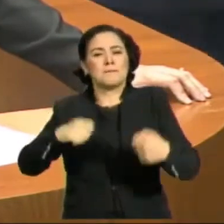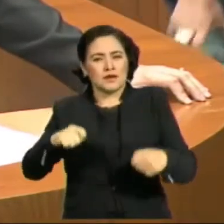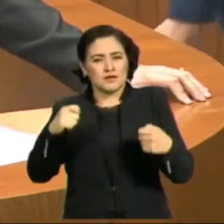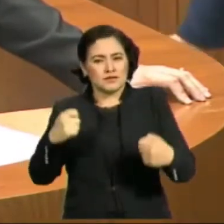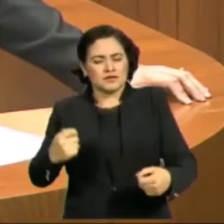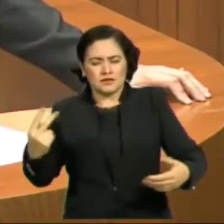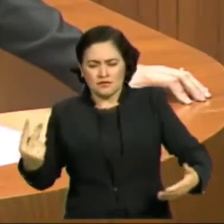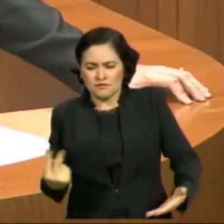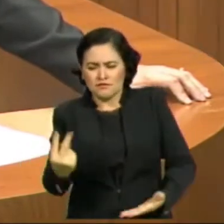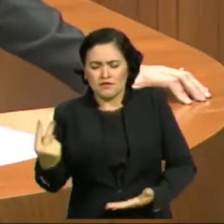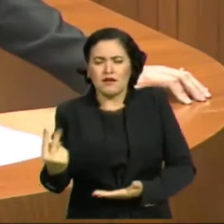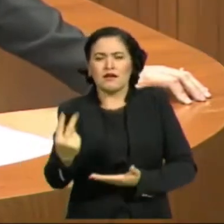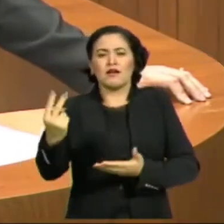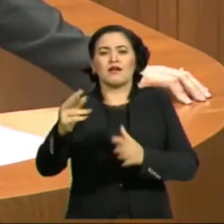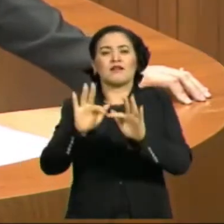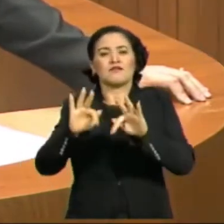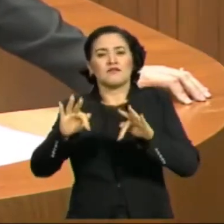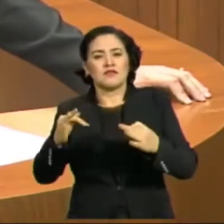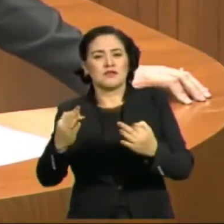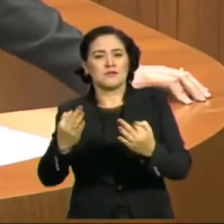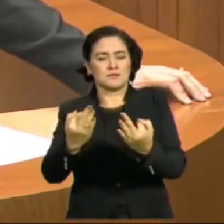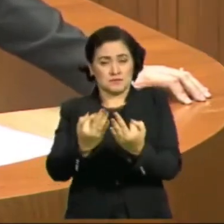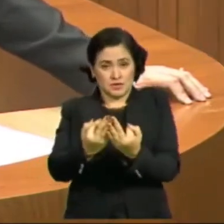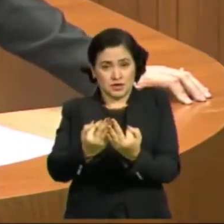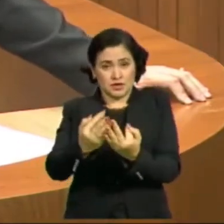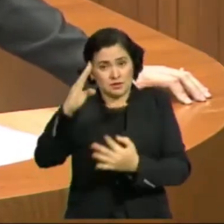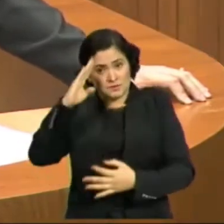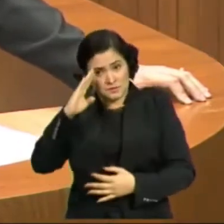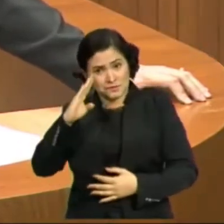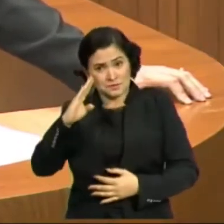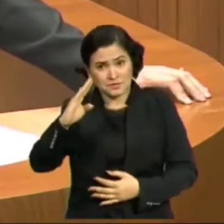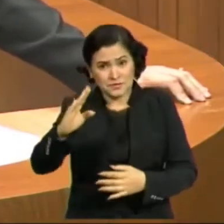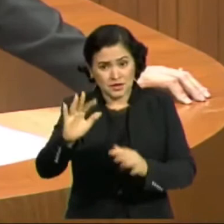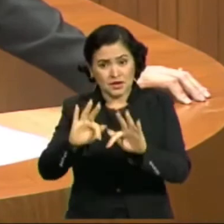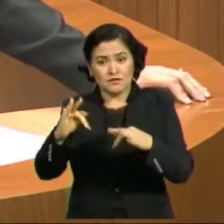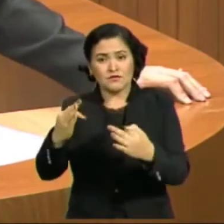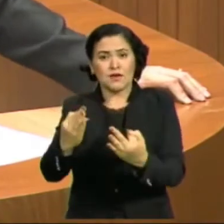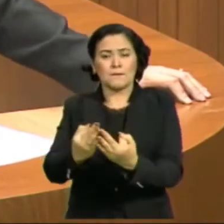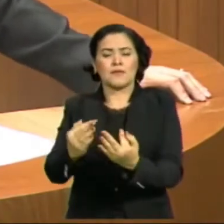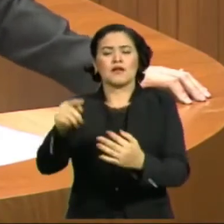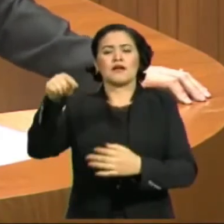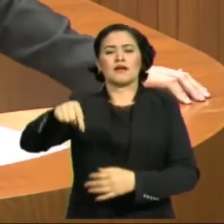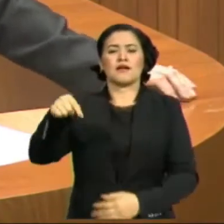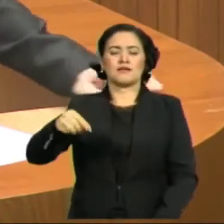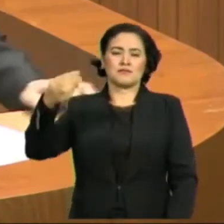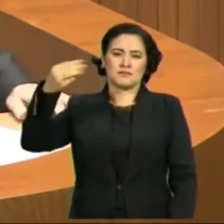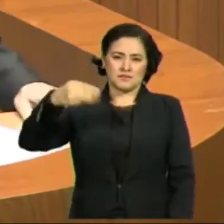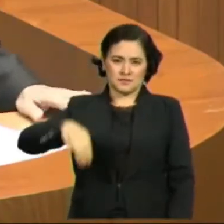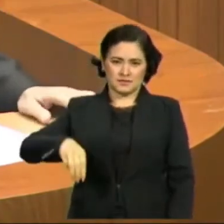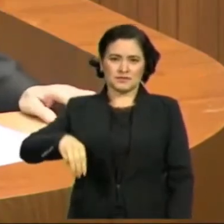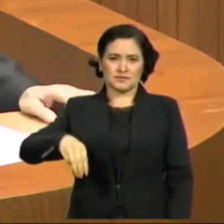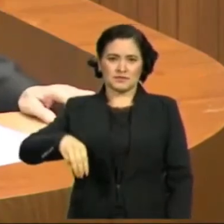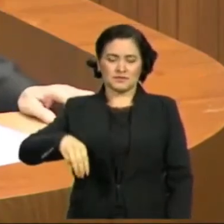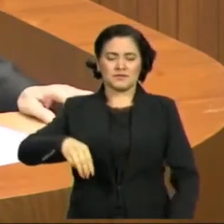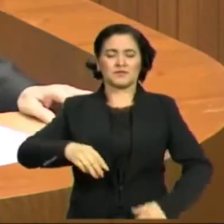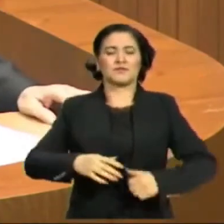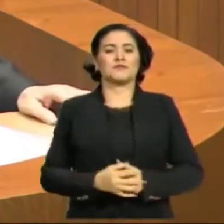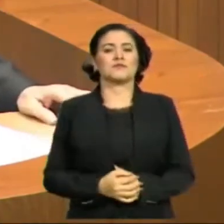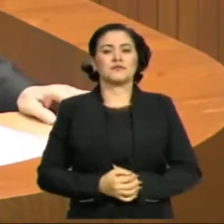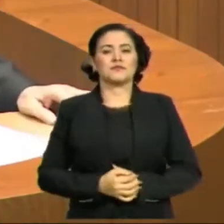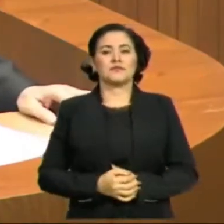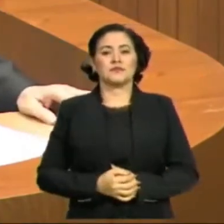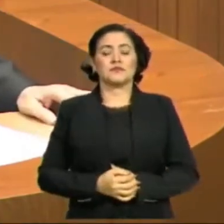valorizar a família, em especial a família maranhense. Então, eu deixo aqui